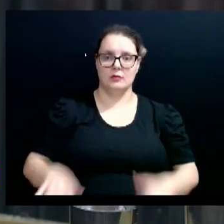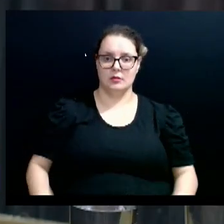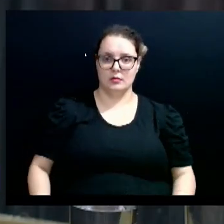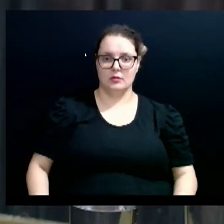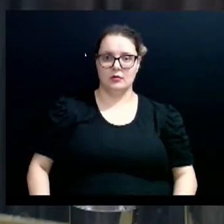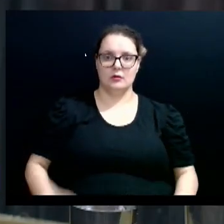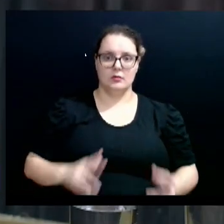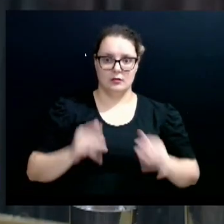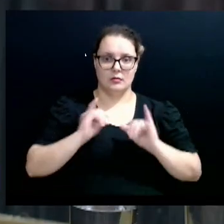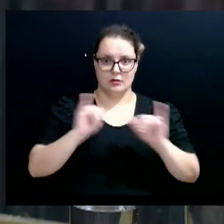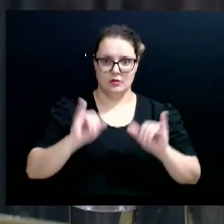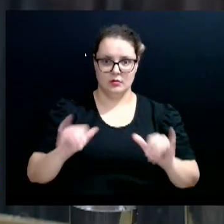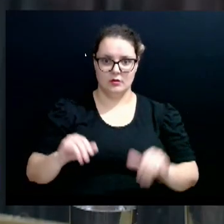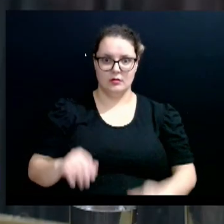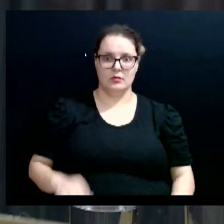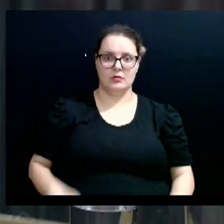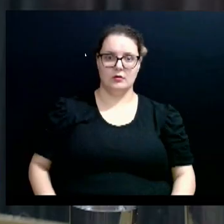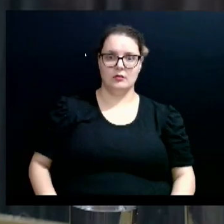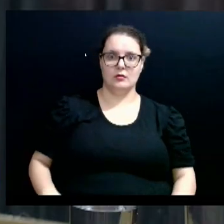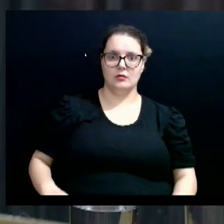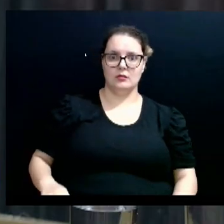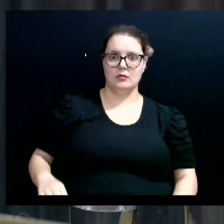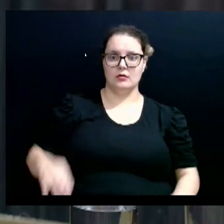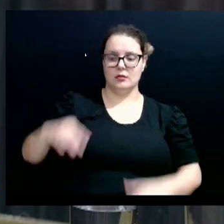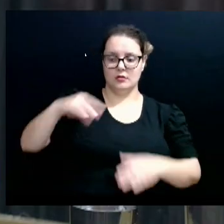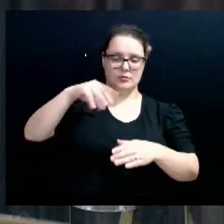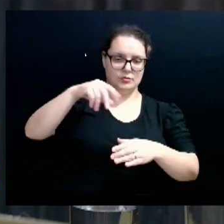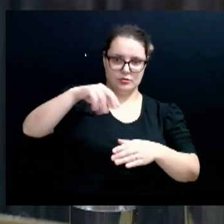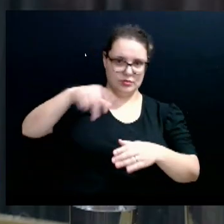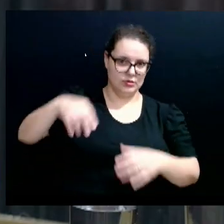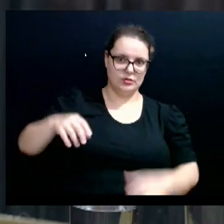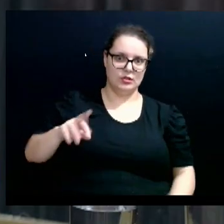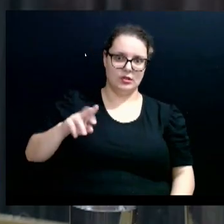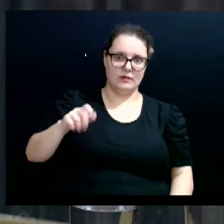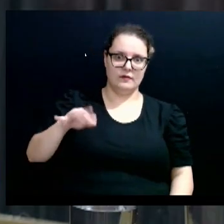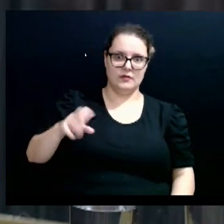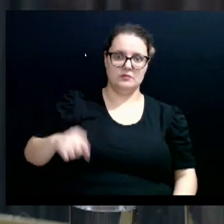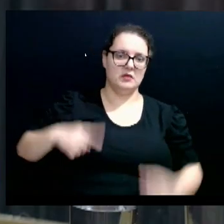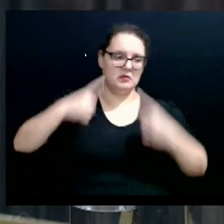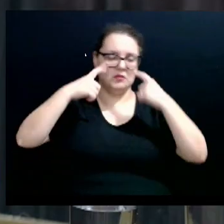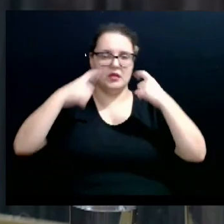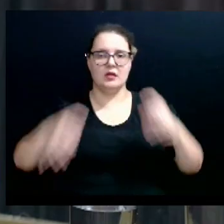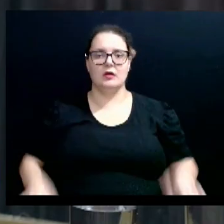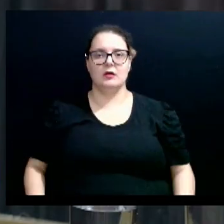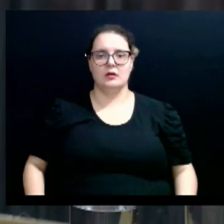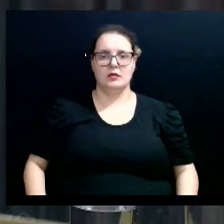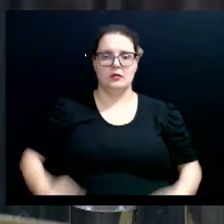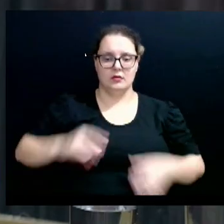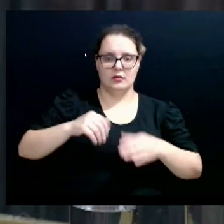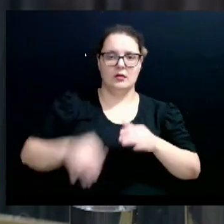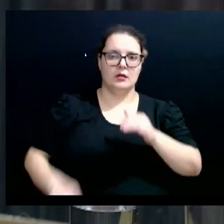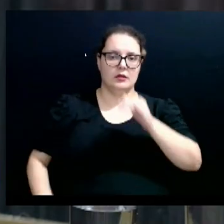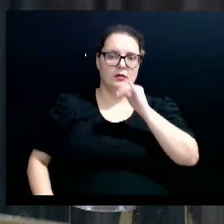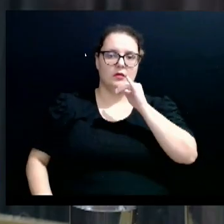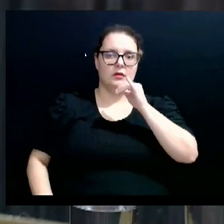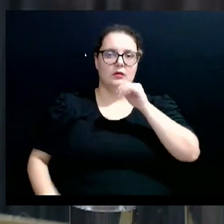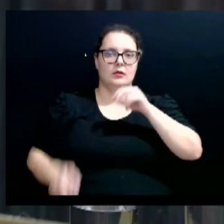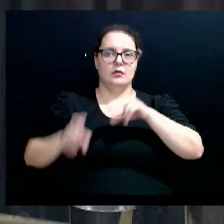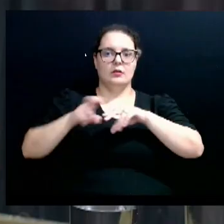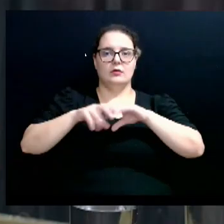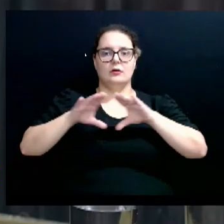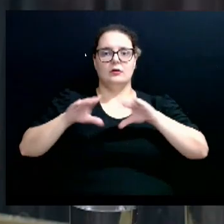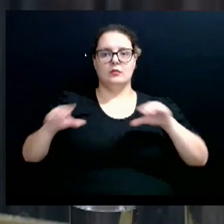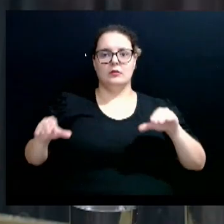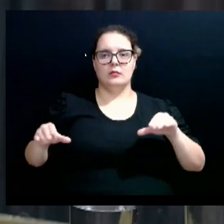De refrigerante, não vou falar a marca, que a criança está chorando, não sei o quê, ela abre um refrigerante e deita no sofá. Aquele momento é dela,